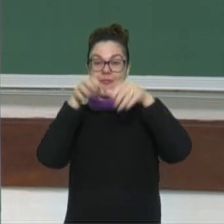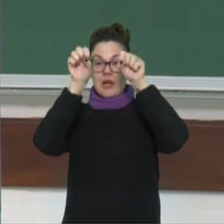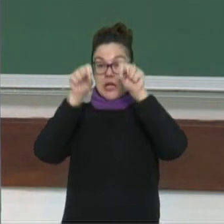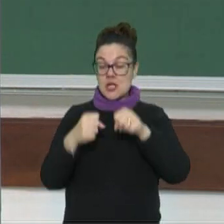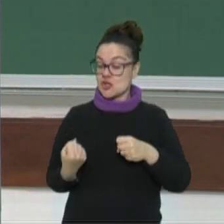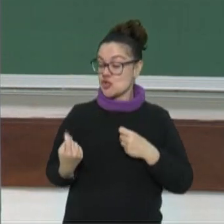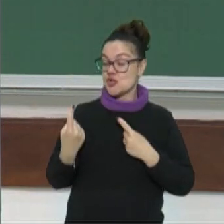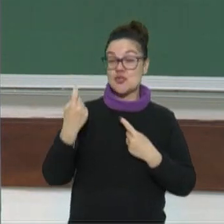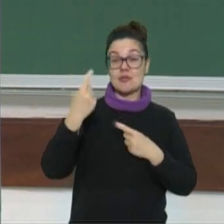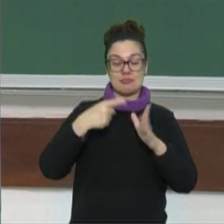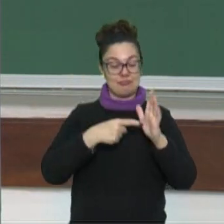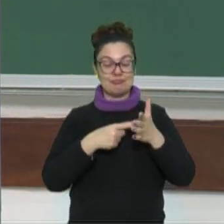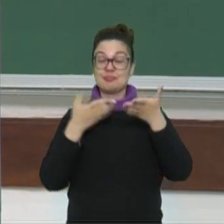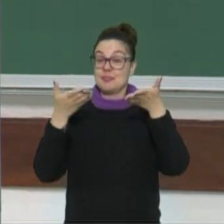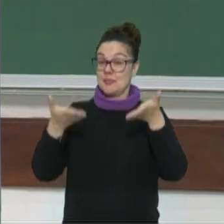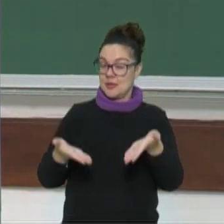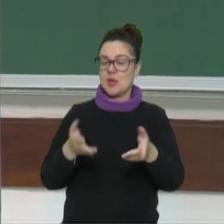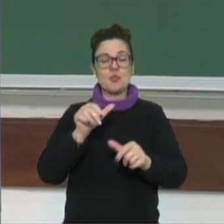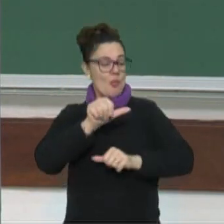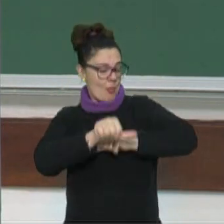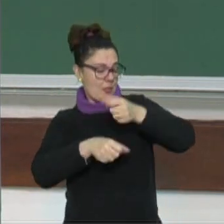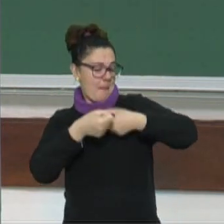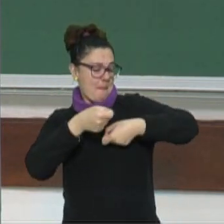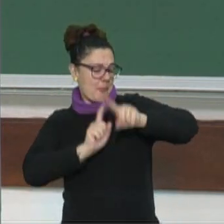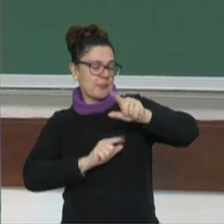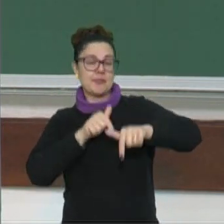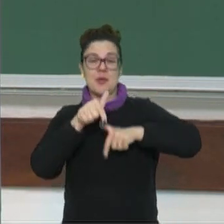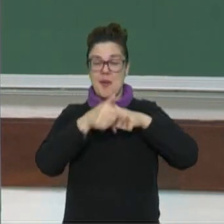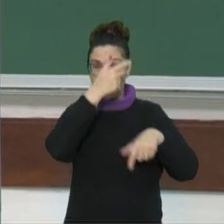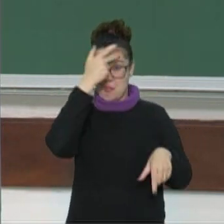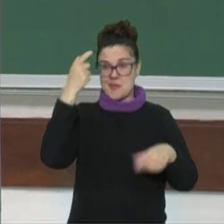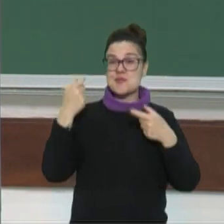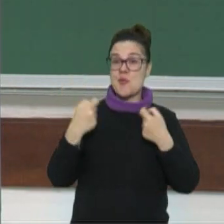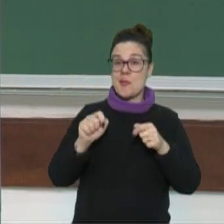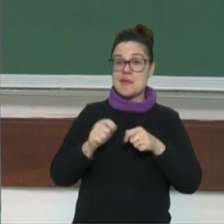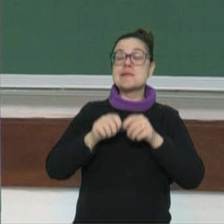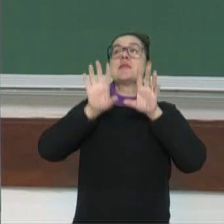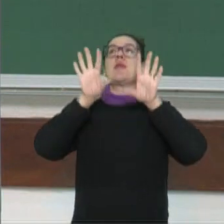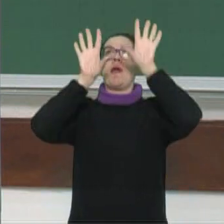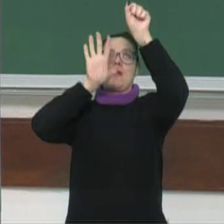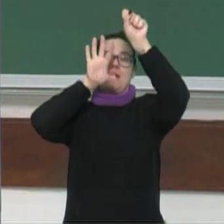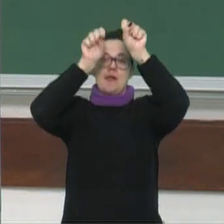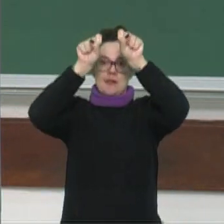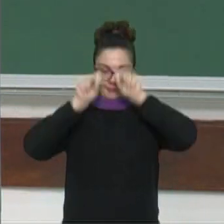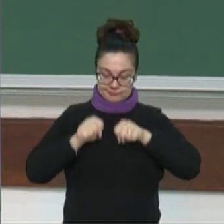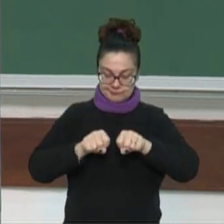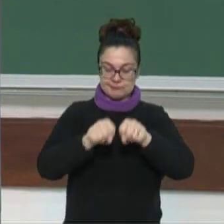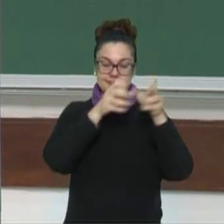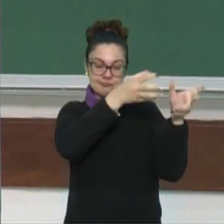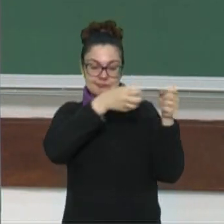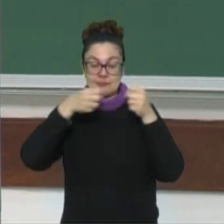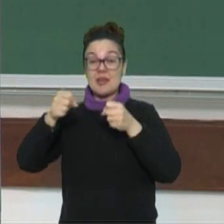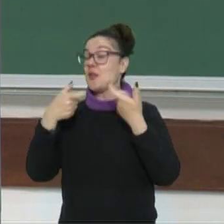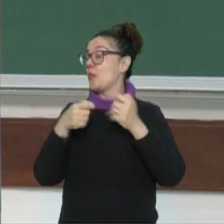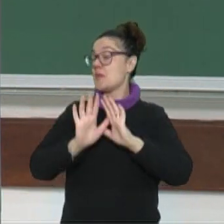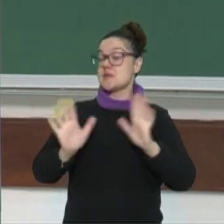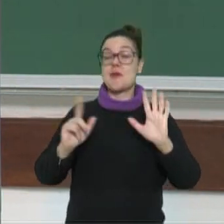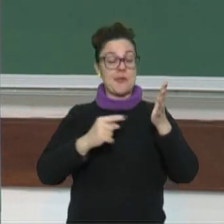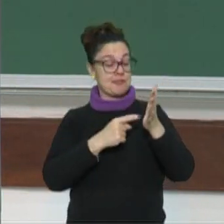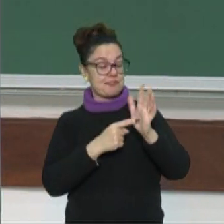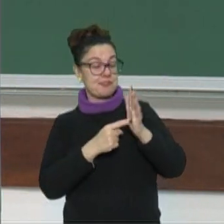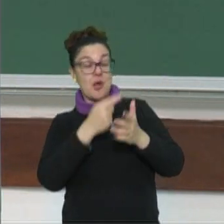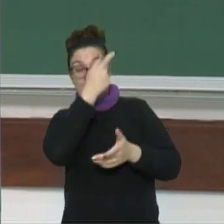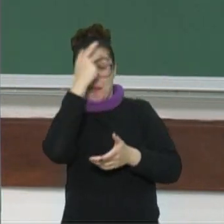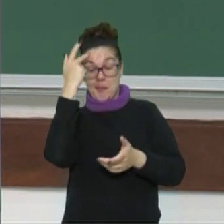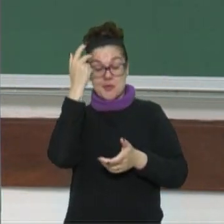muda radicalmente o trabalho. Agora o ser humano não é mais ele que realiza o trabalho, é a máquina que realiza o trabalho. O ser humano ele